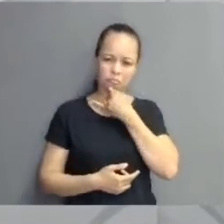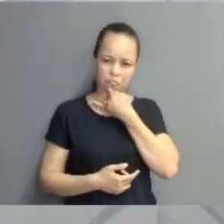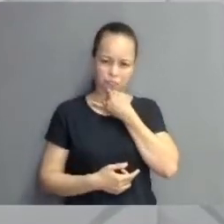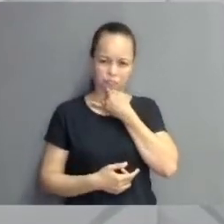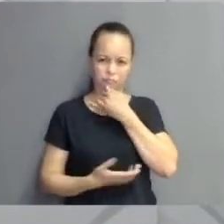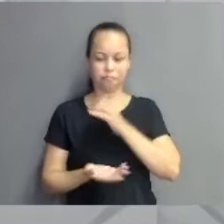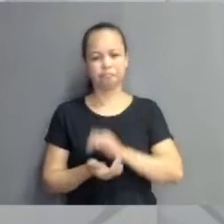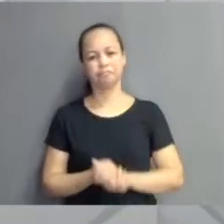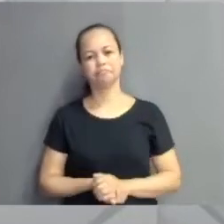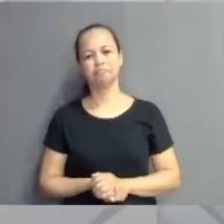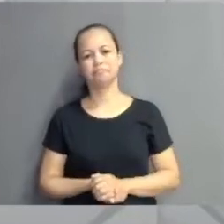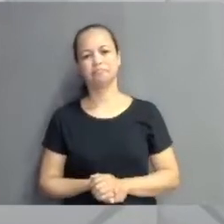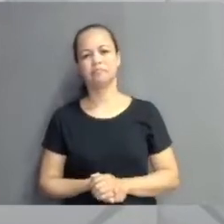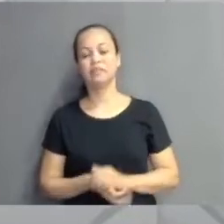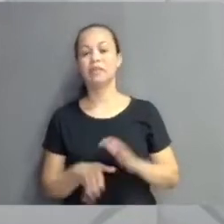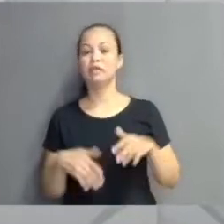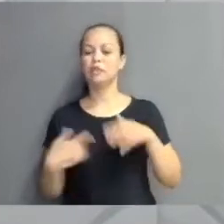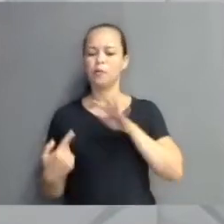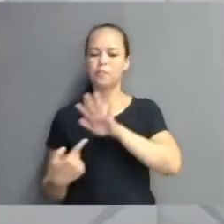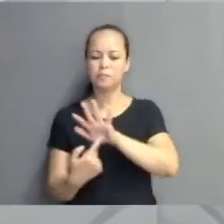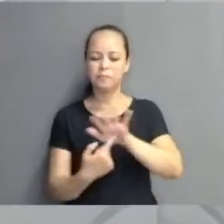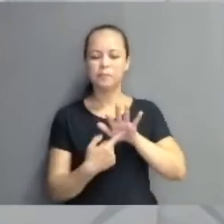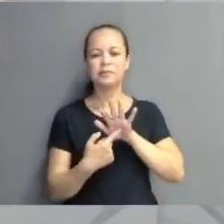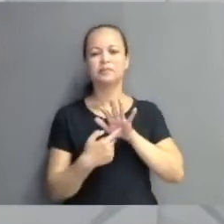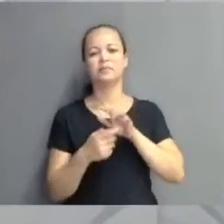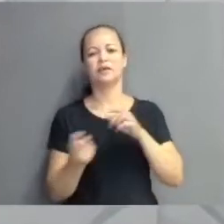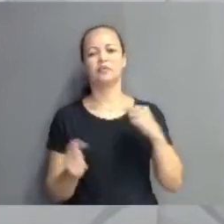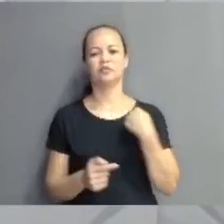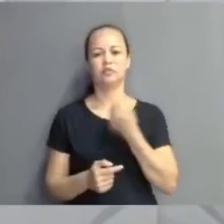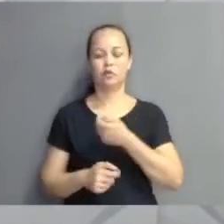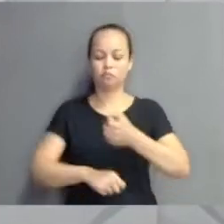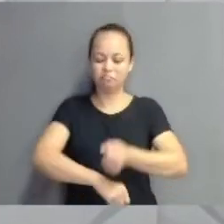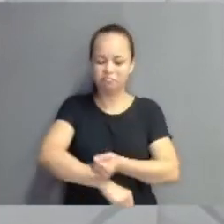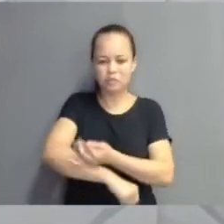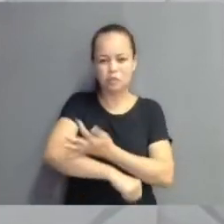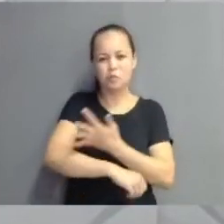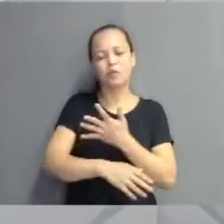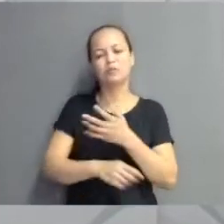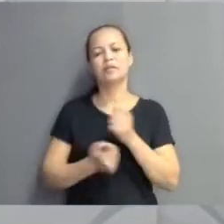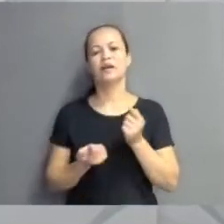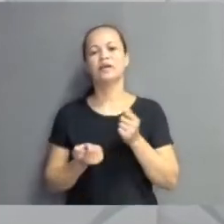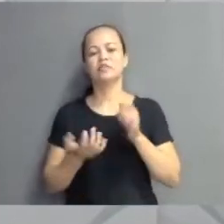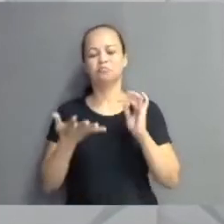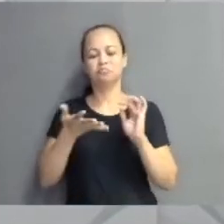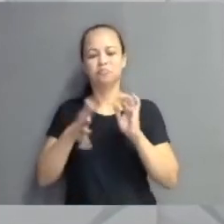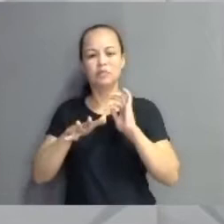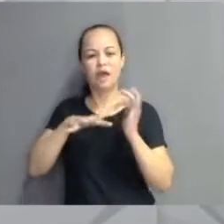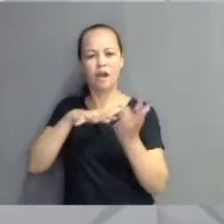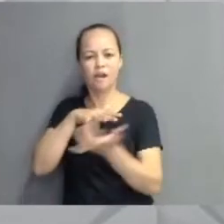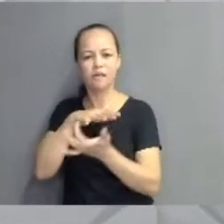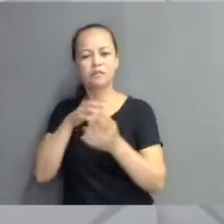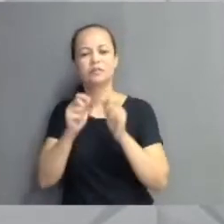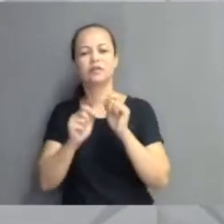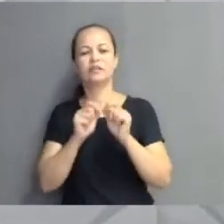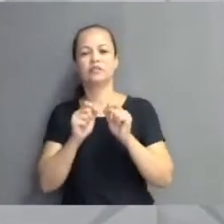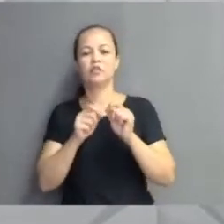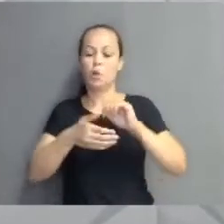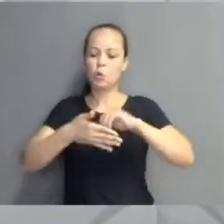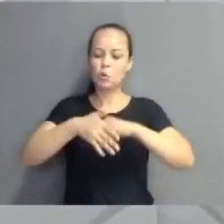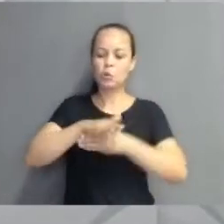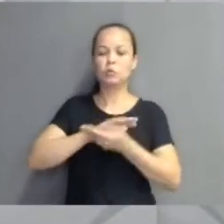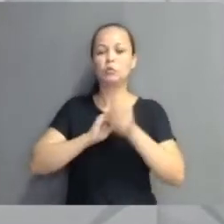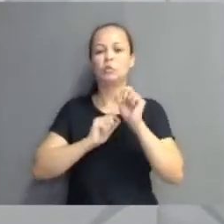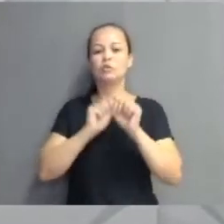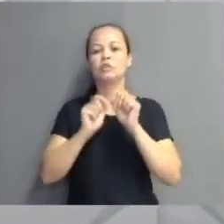e Para representar as nossas emoções nas redes sociais você tenho certeza que costumo usar